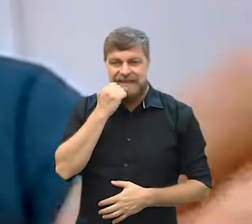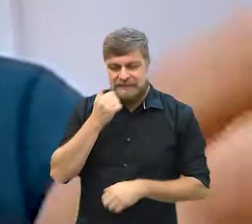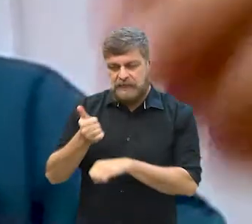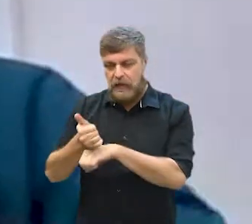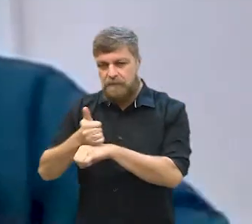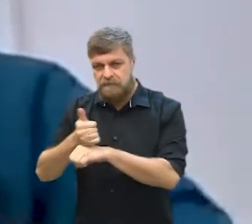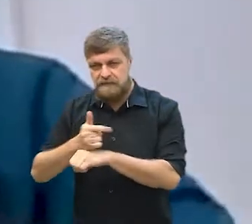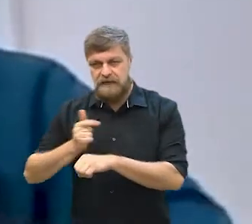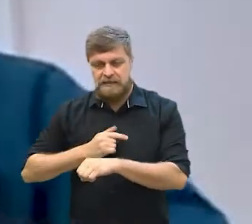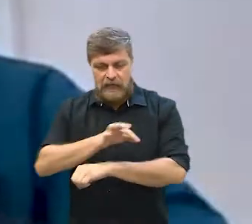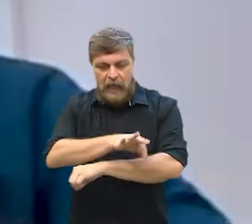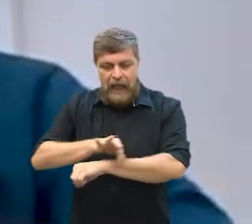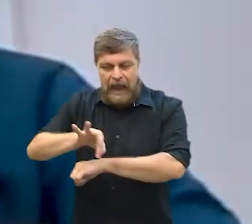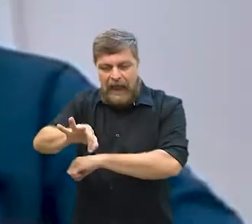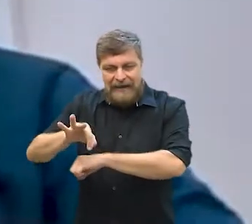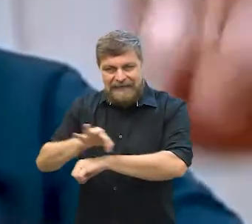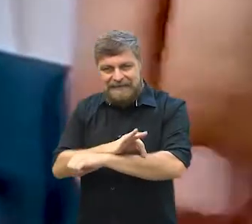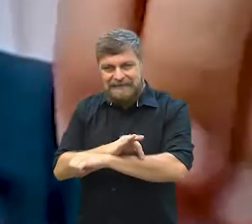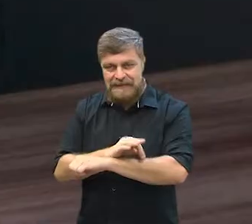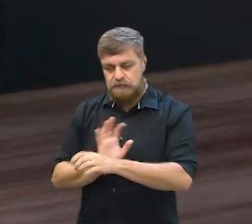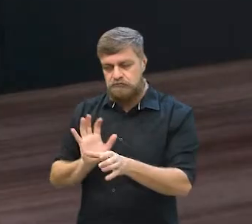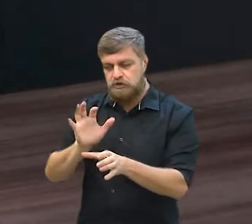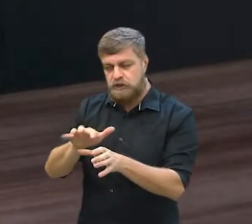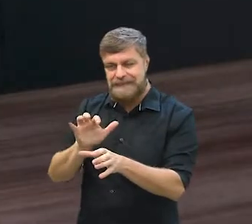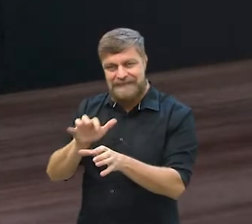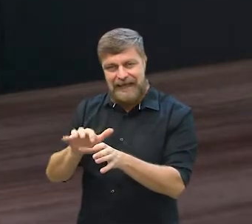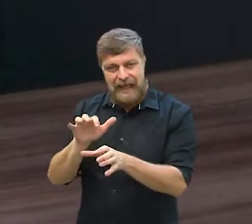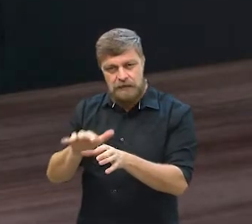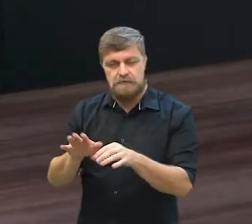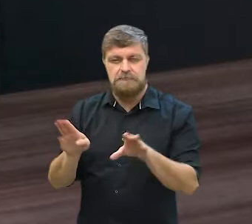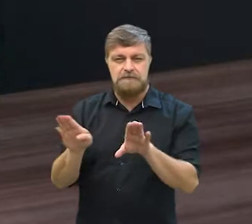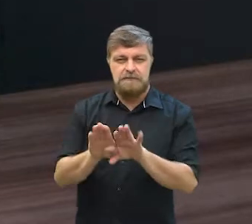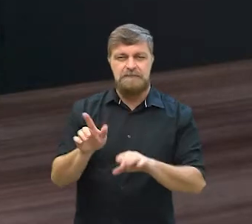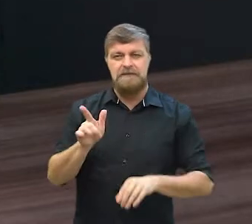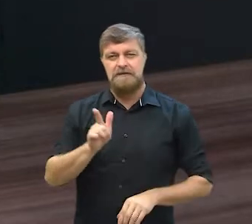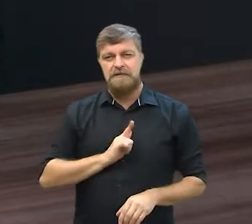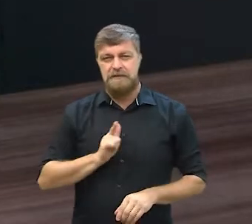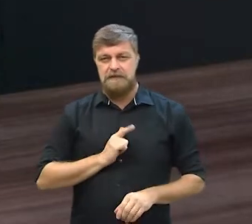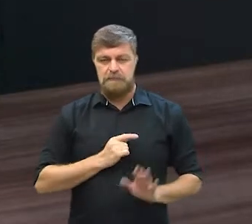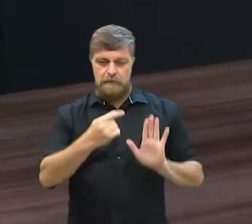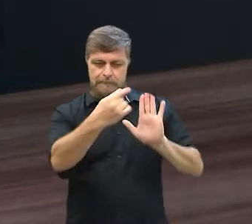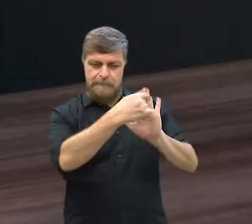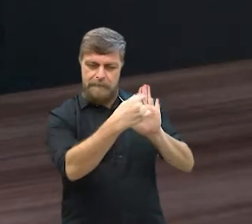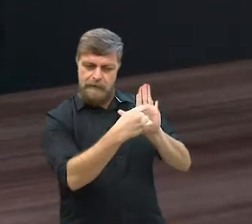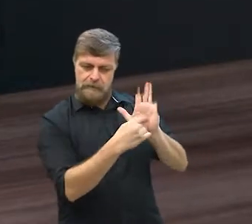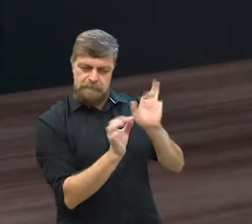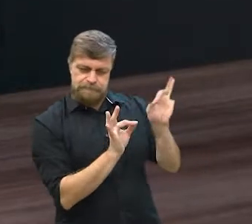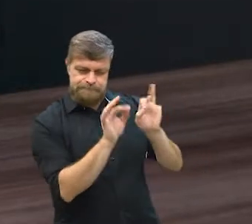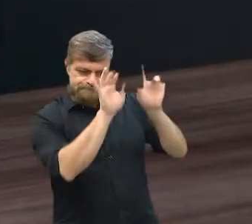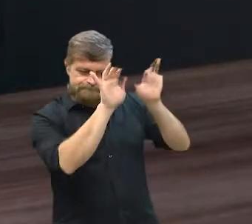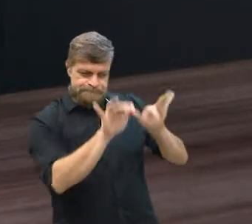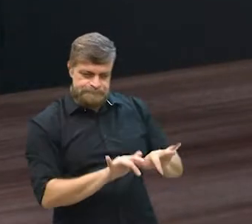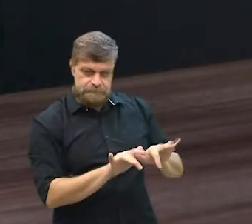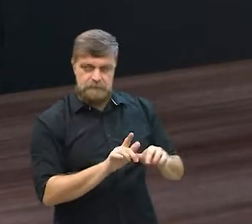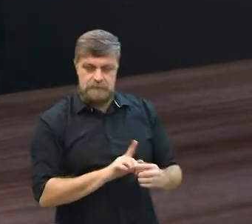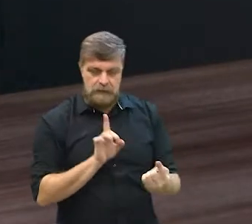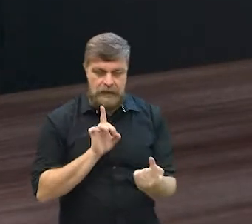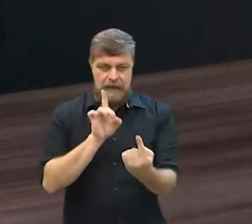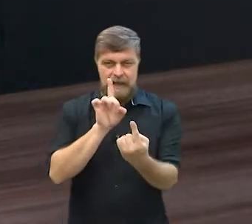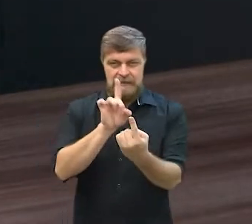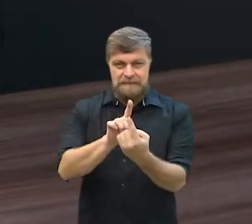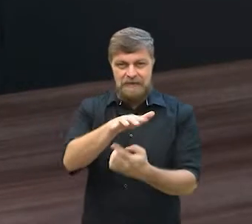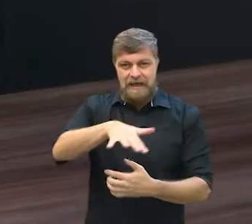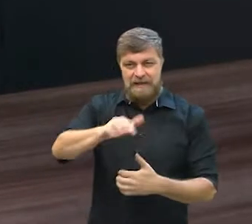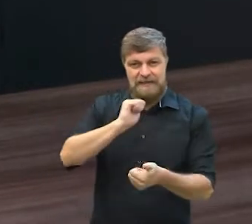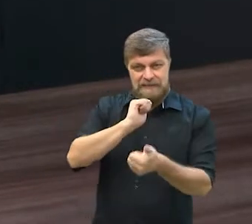de dados, com arquitetos de dados, contamos também com programadores, um setor de atendimento